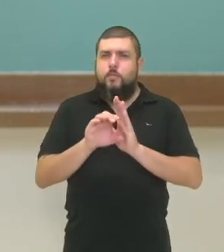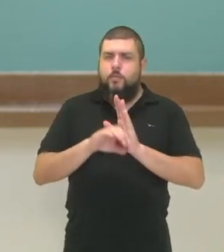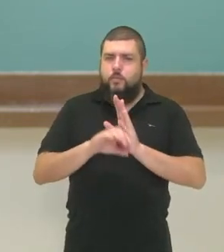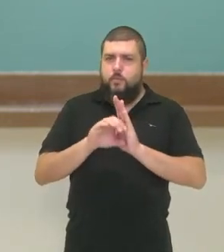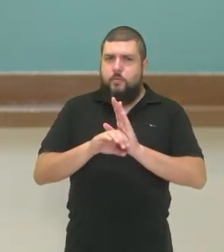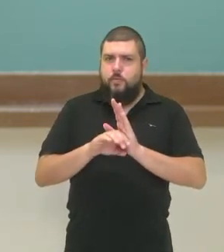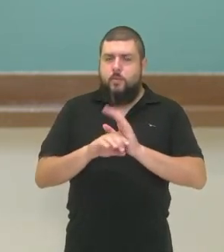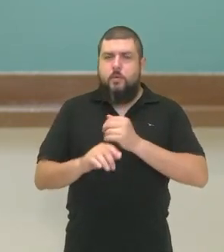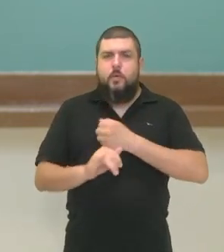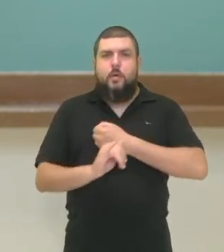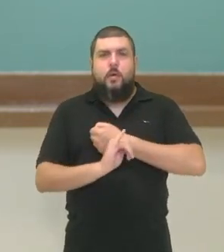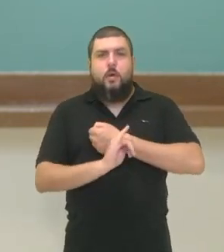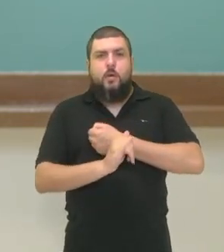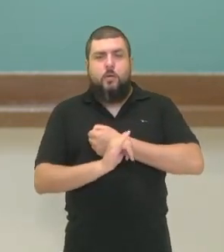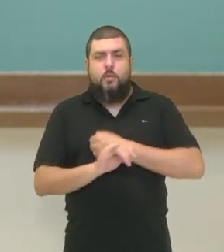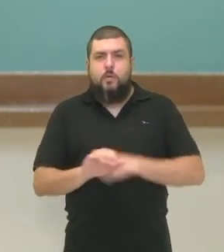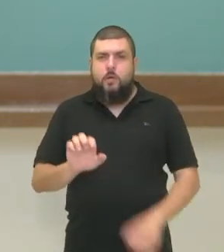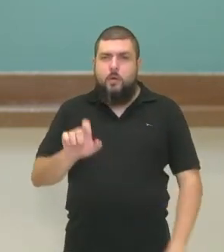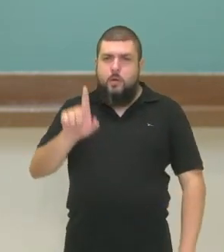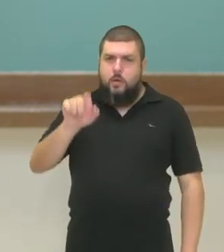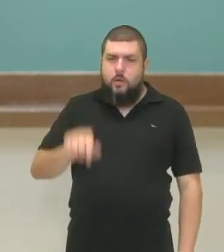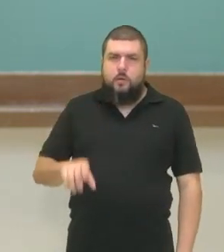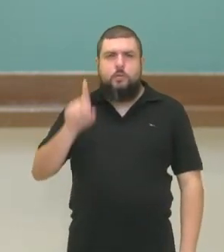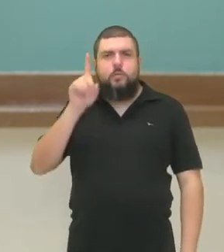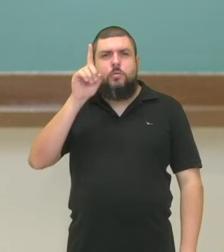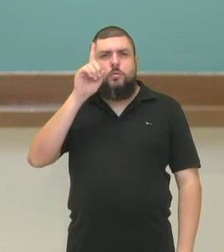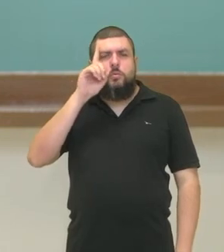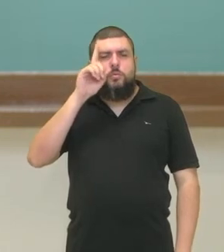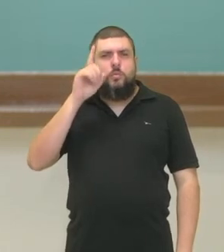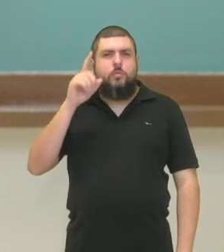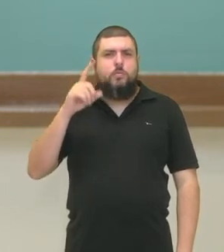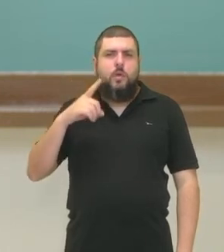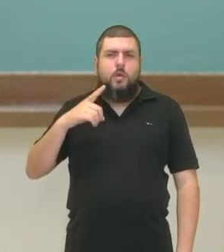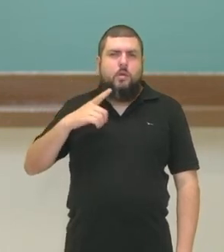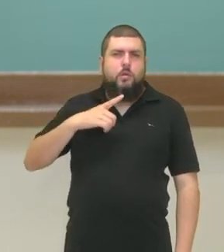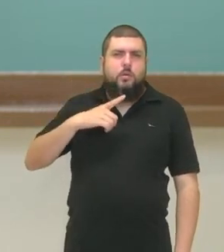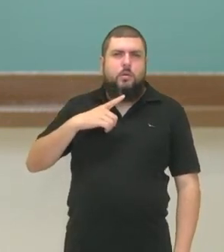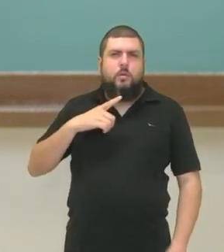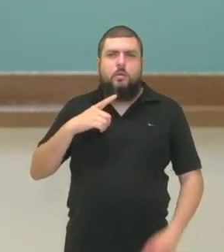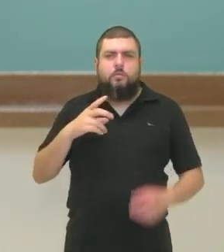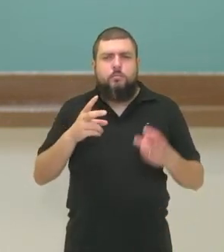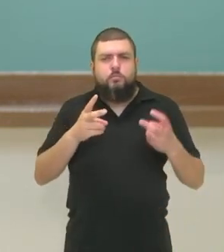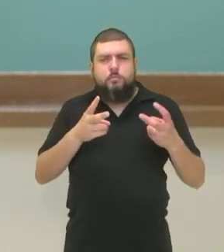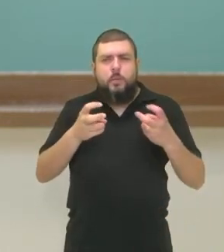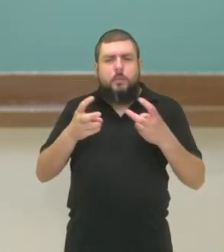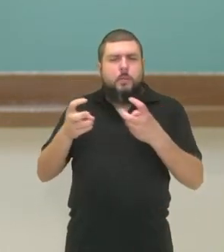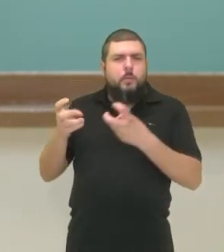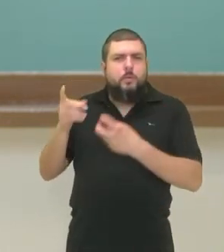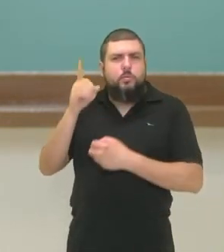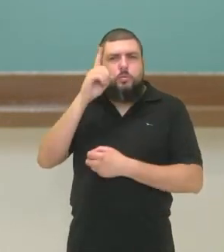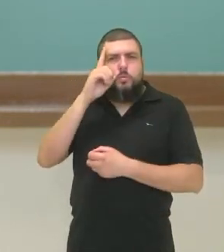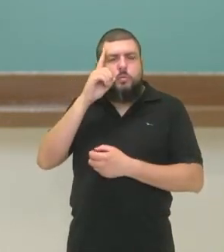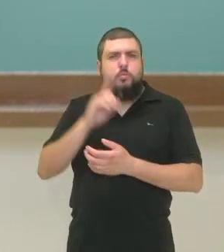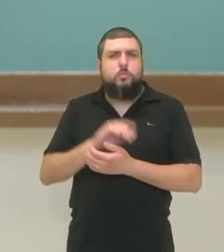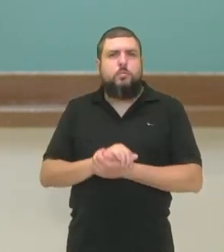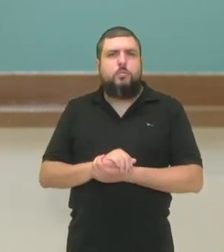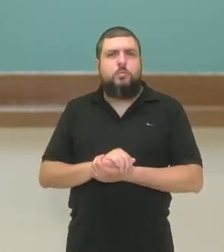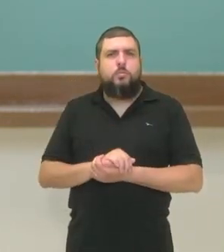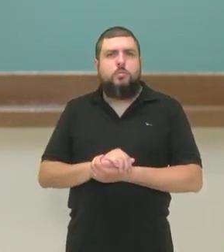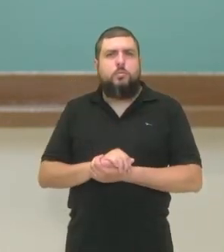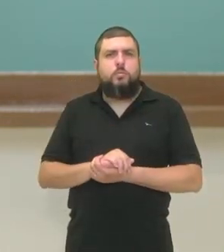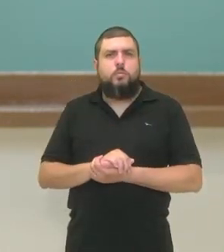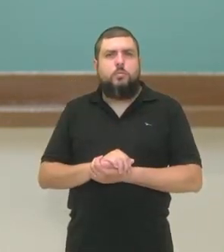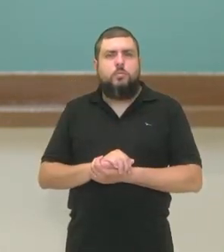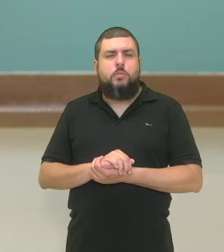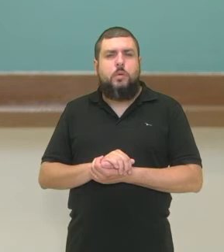crônica é diária, né? Tem um motivo cotidiano ali do dia a dia. Vimos aqui que os